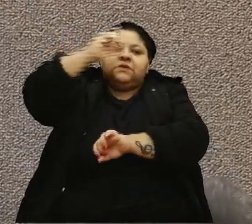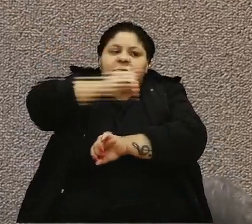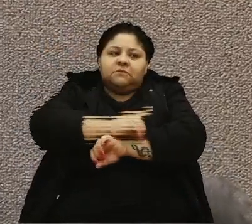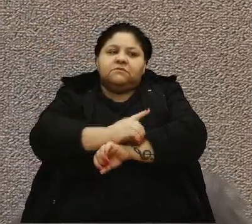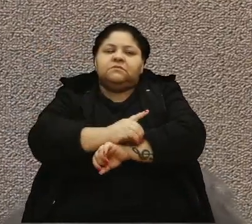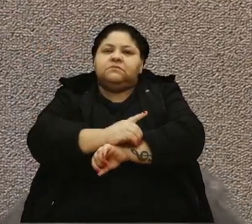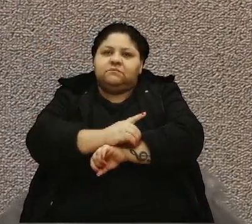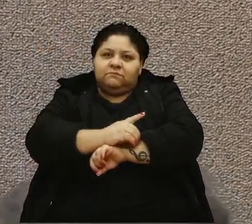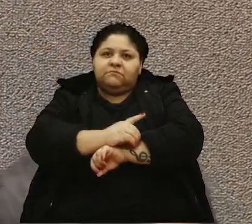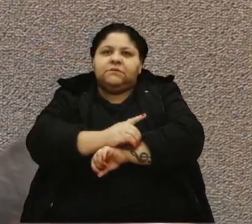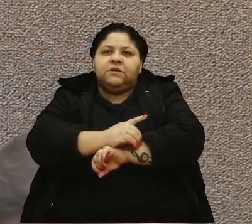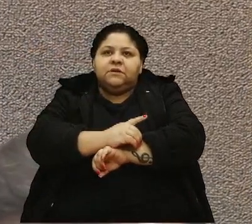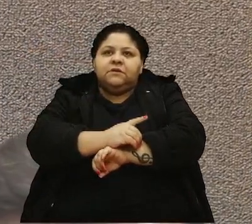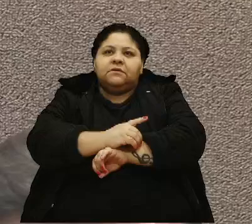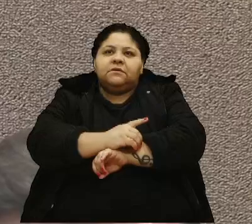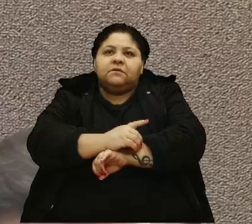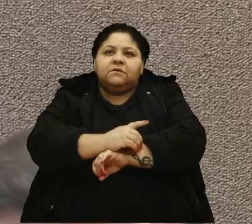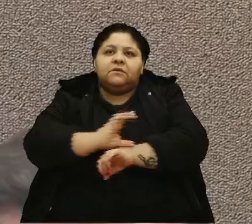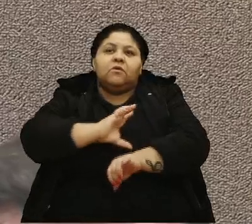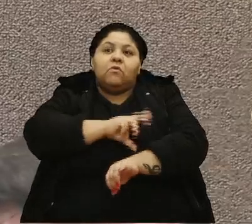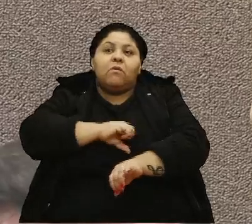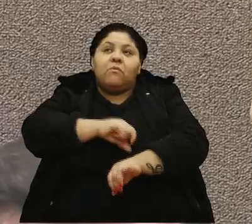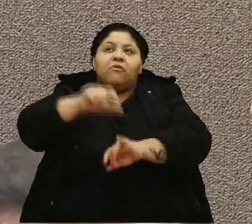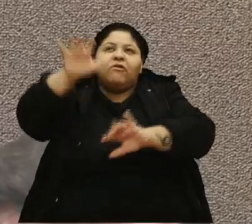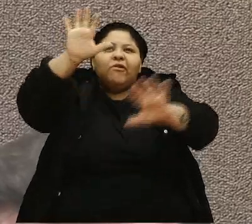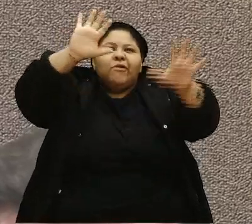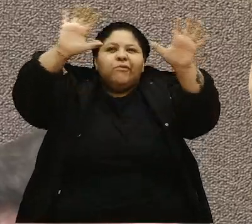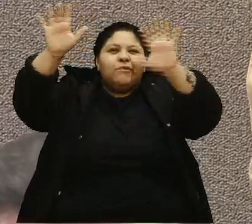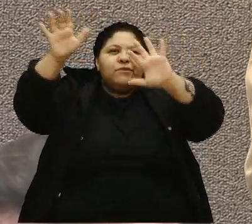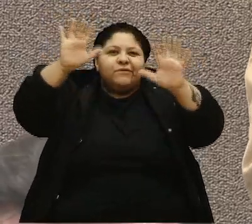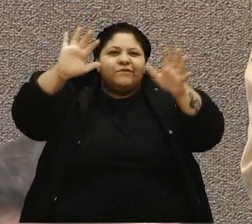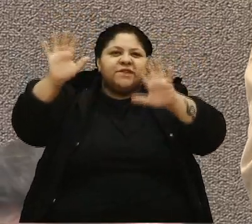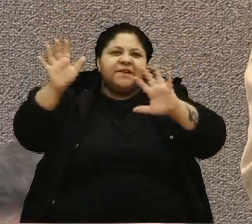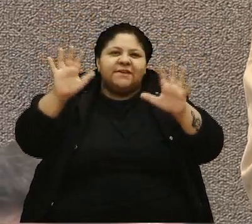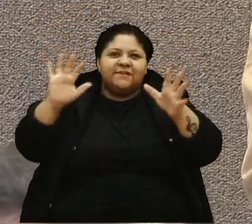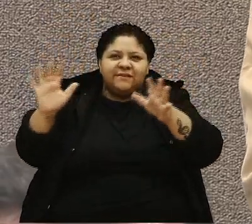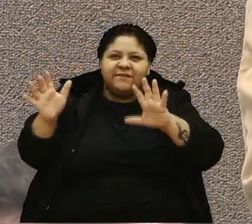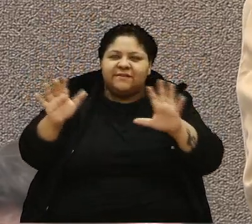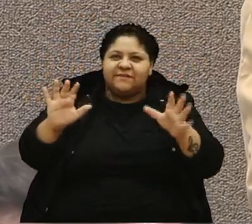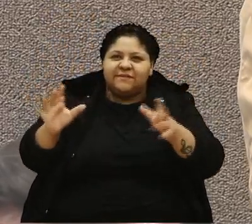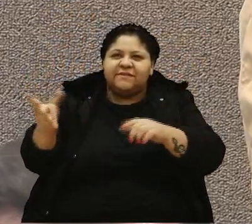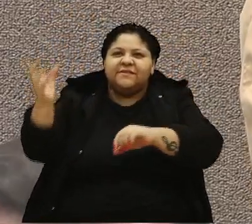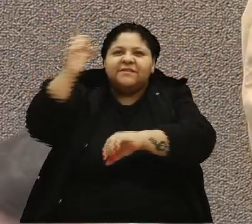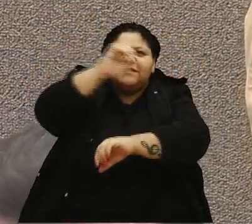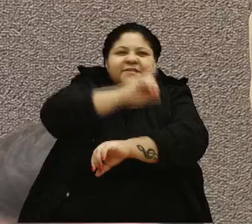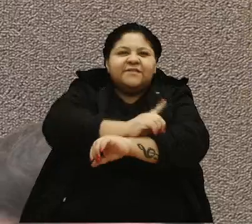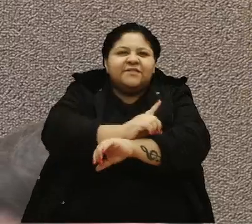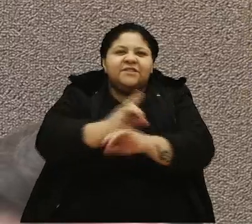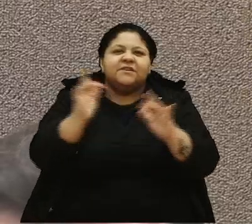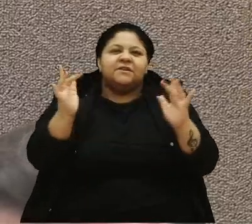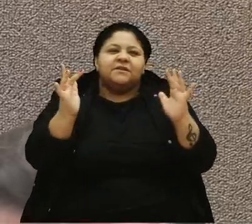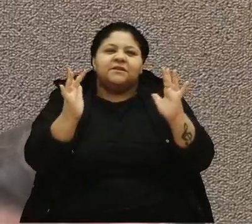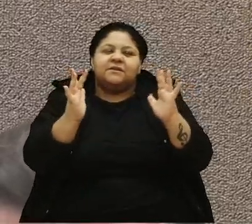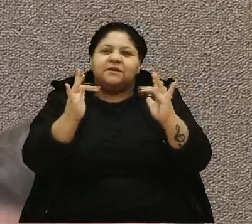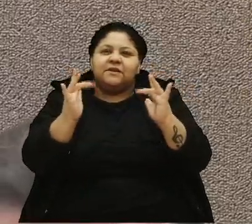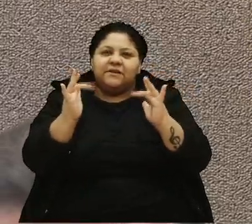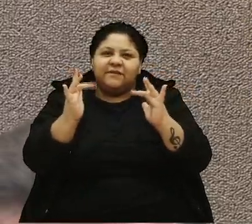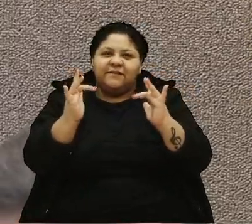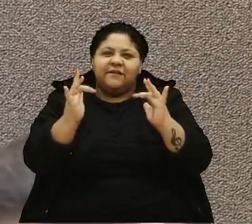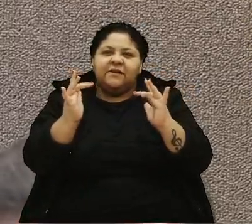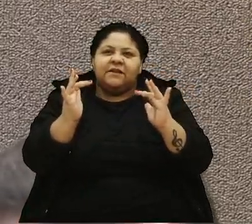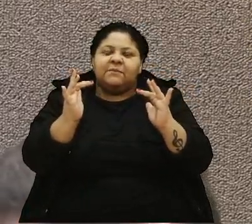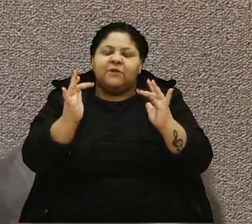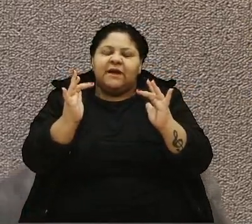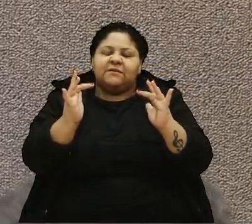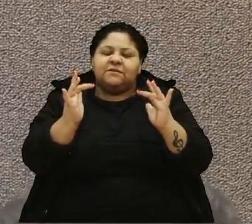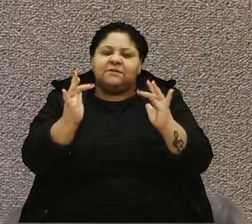de Love and the Air, o amor está no ar, né? Hoje é dia dos namorados e eu queria fazer